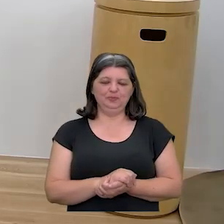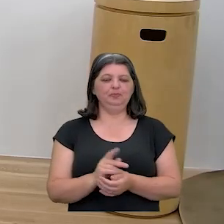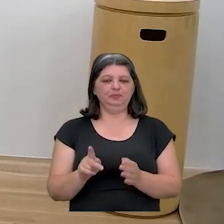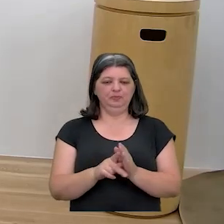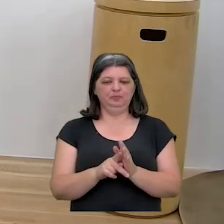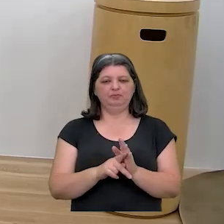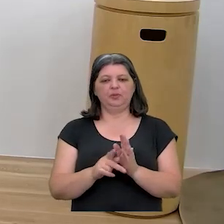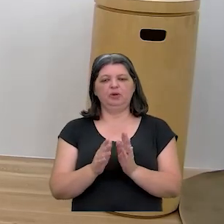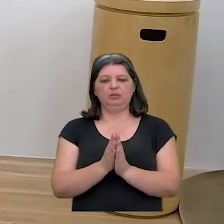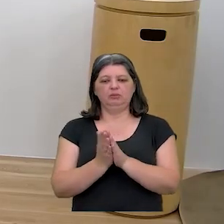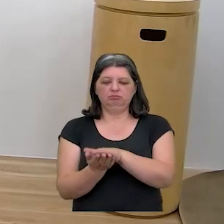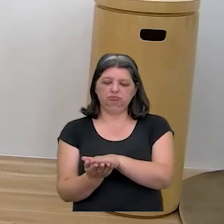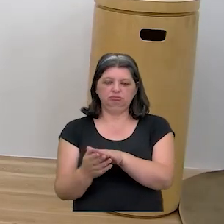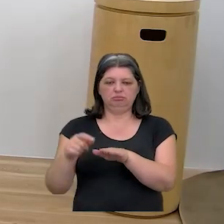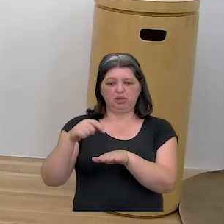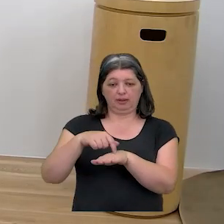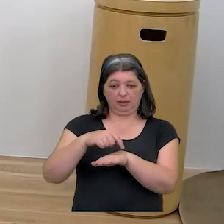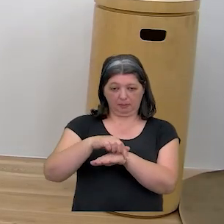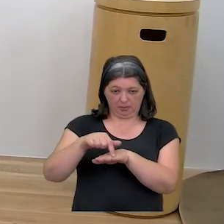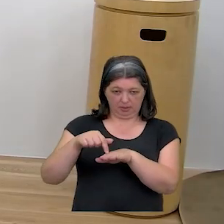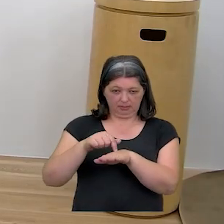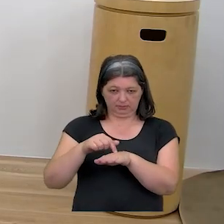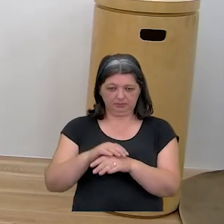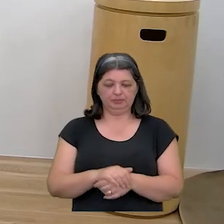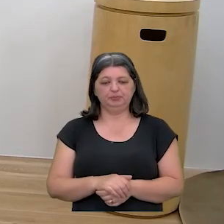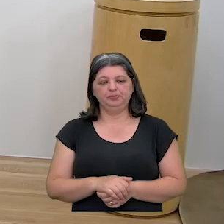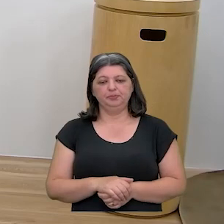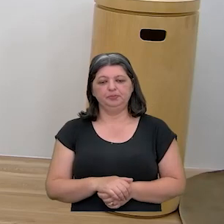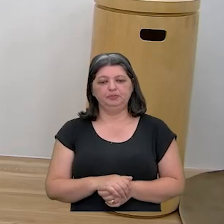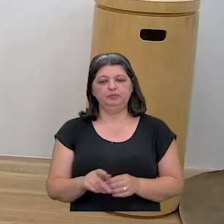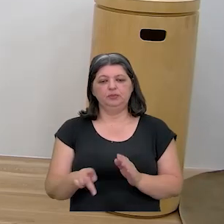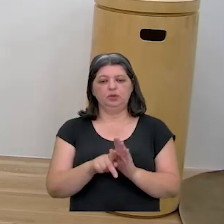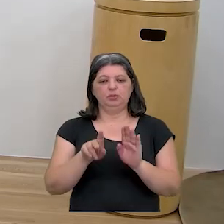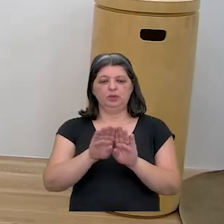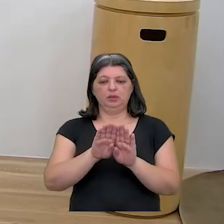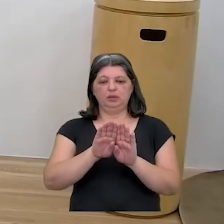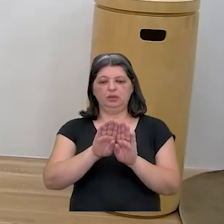capa. Vou fazer uma borda.